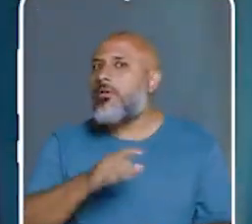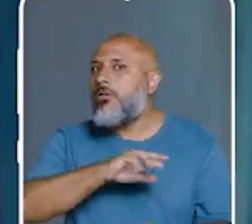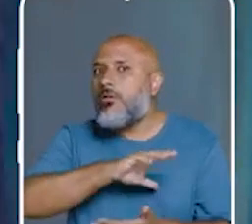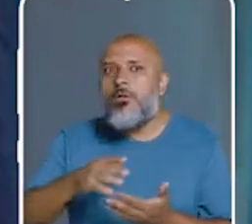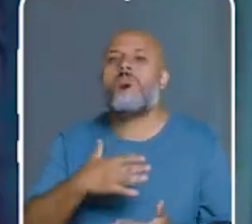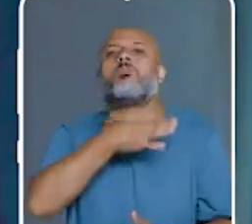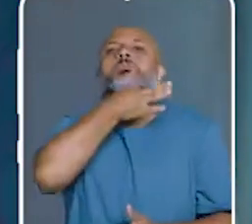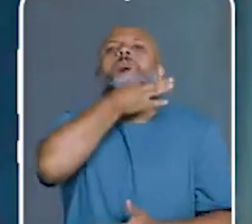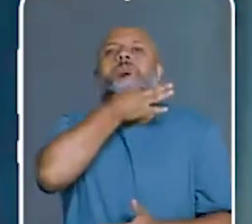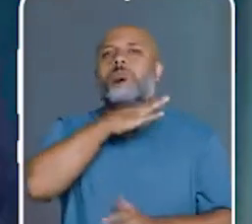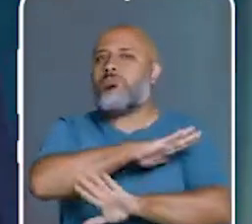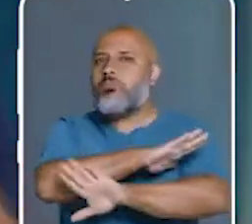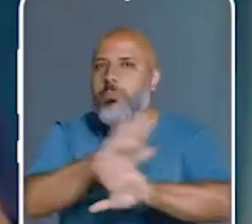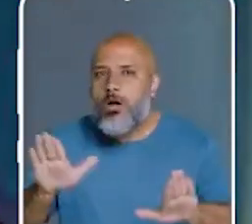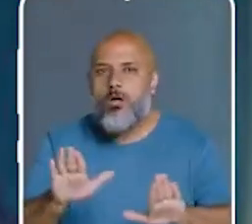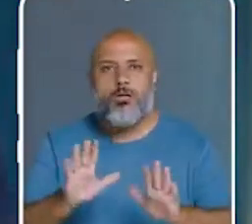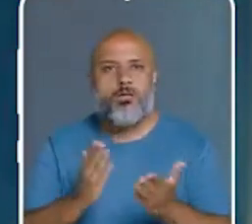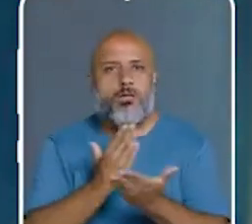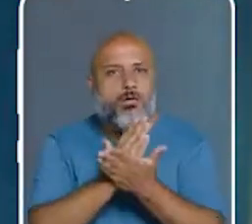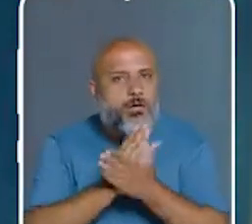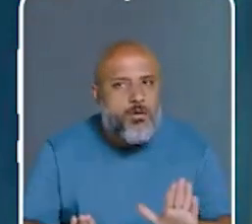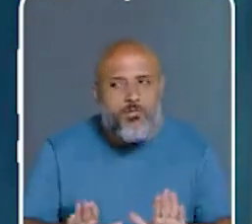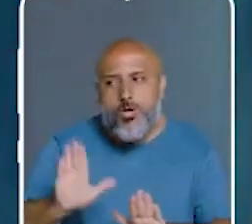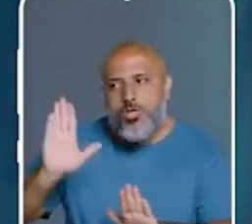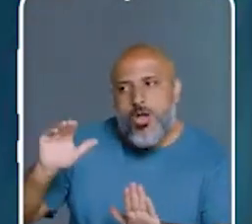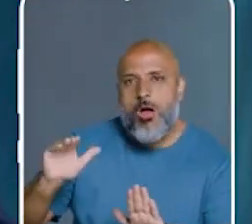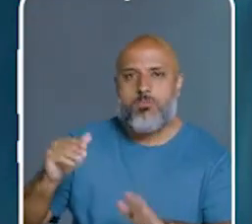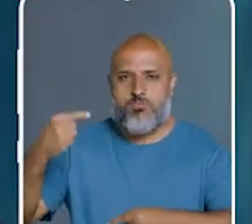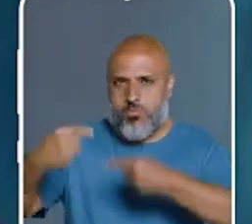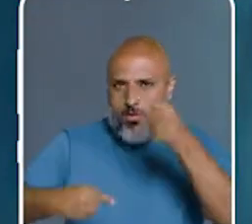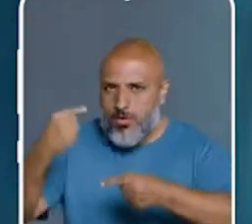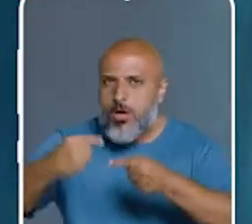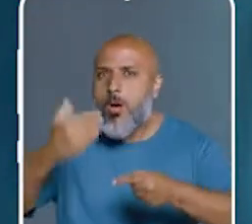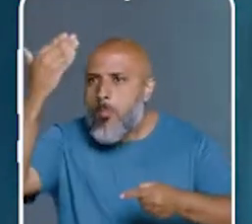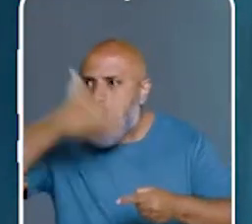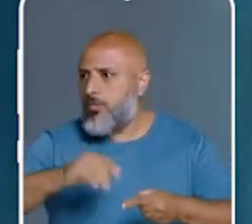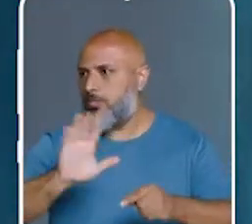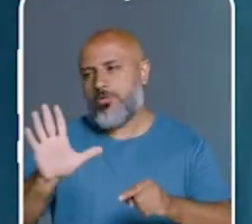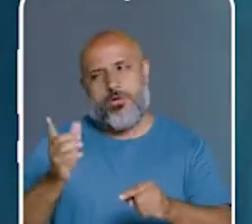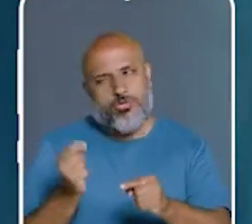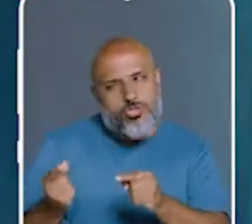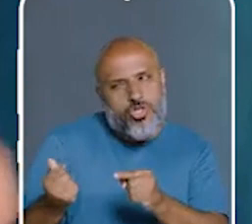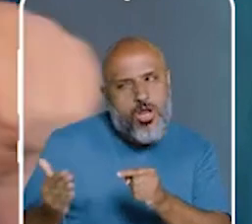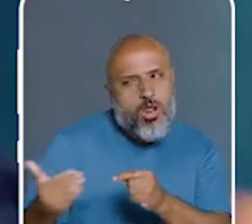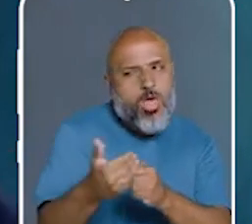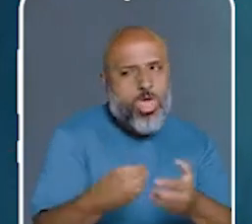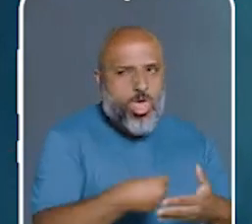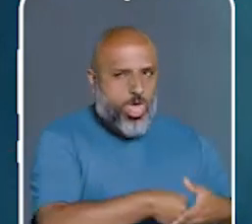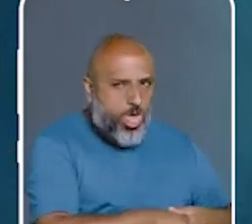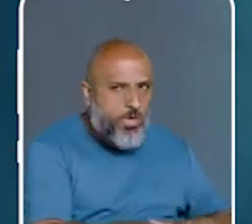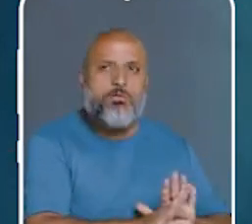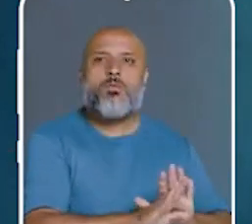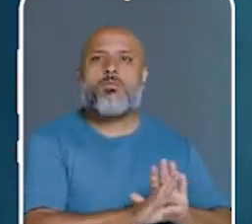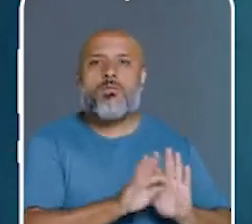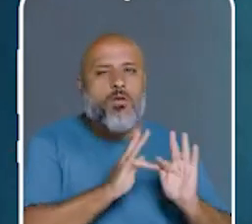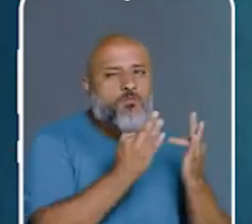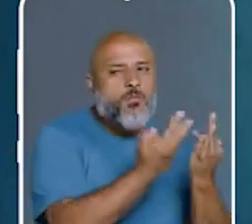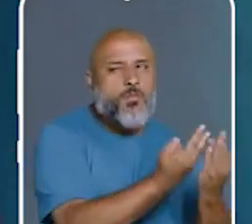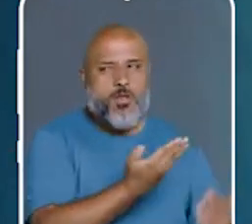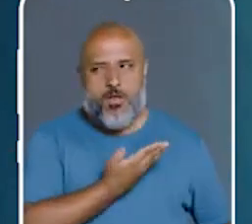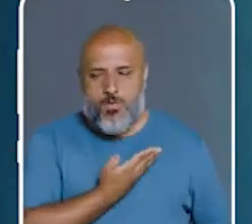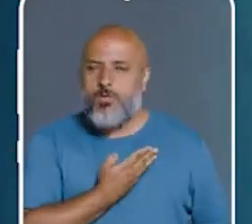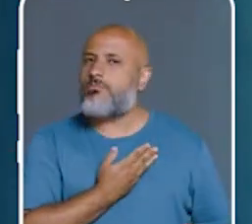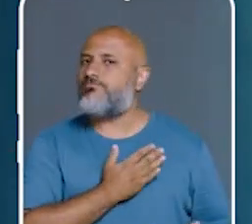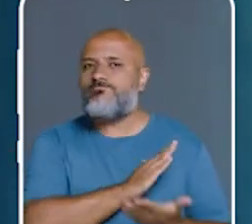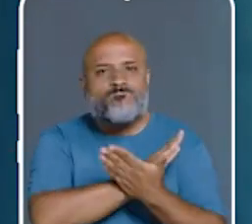que sair desse sufoco. Tem que dar um tchau para todo político que comprovadamente já desviou dinheiro público para o seu bolso, dos seus